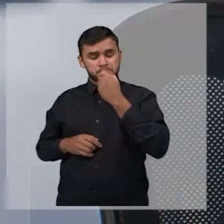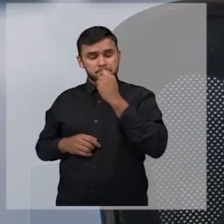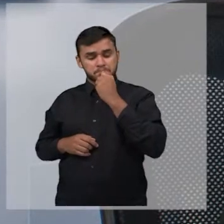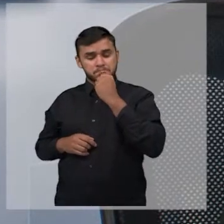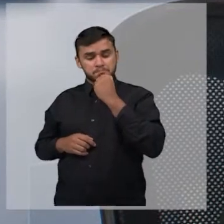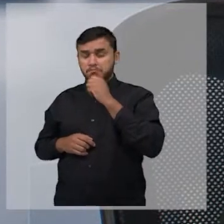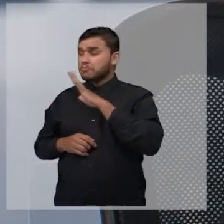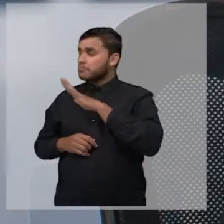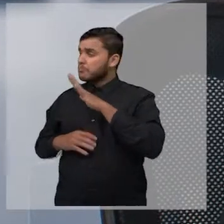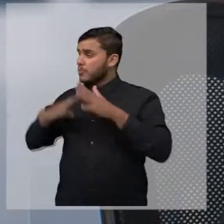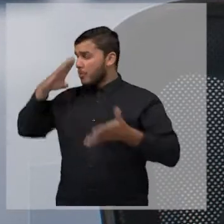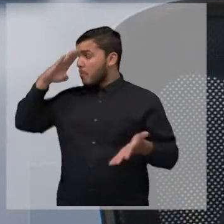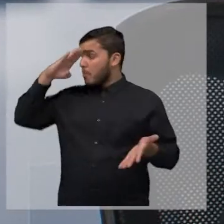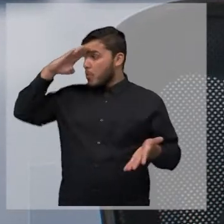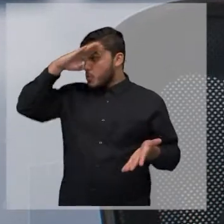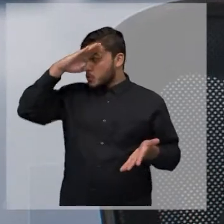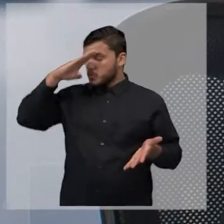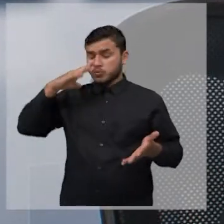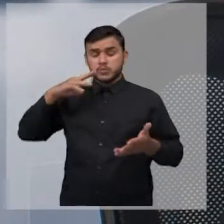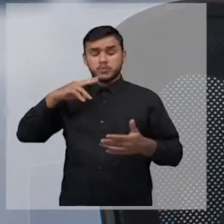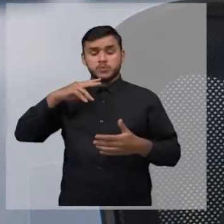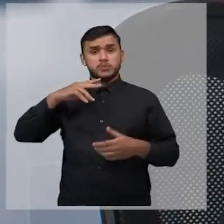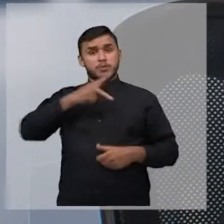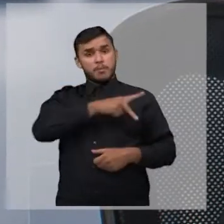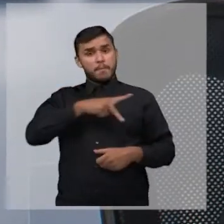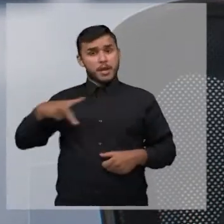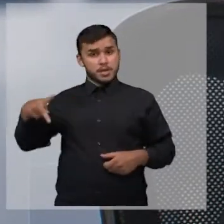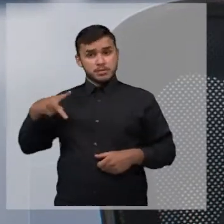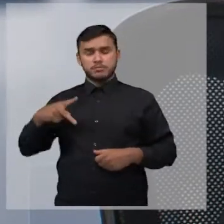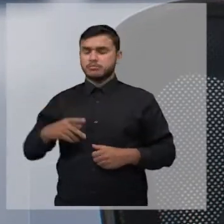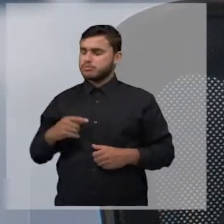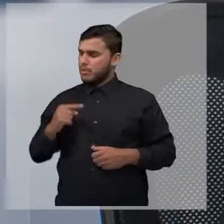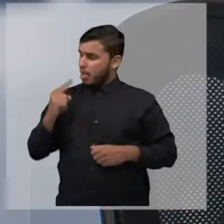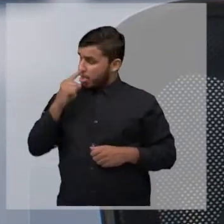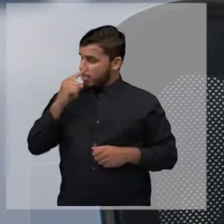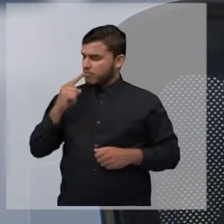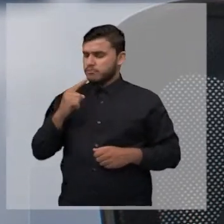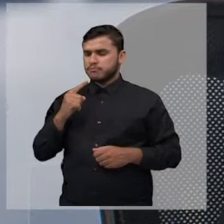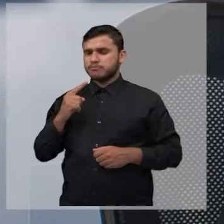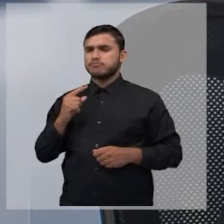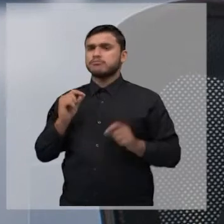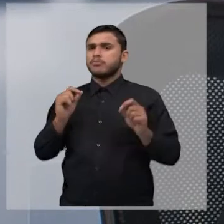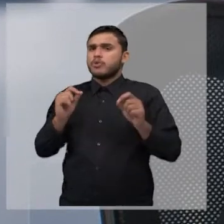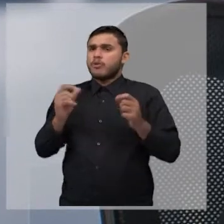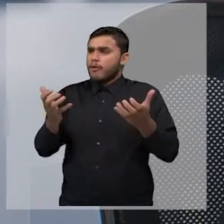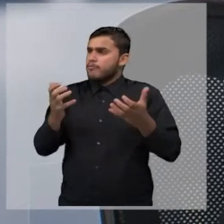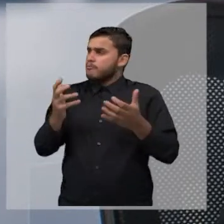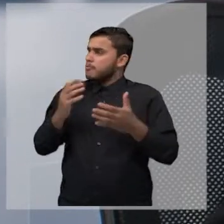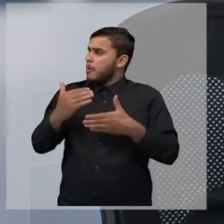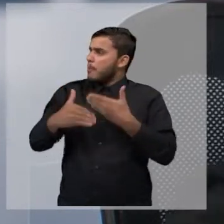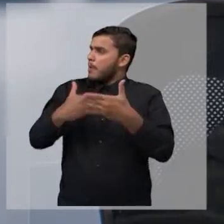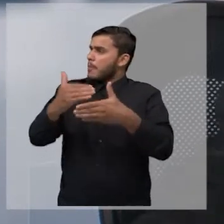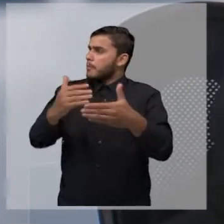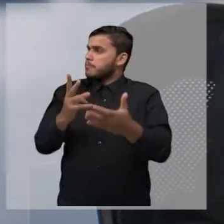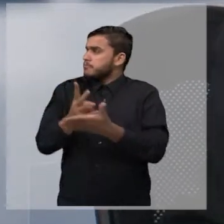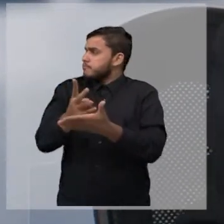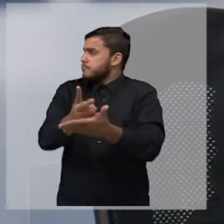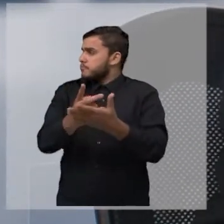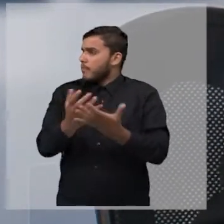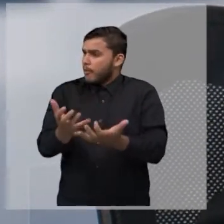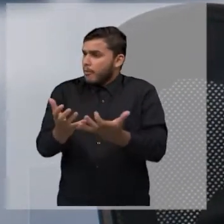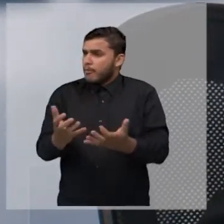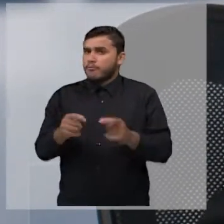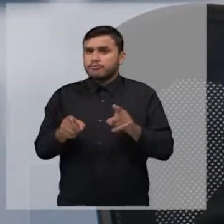o processo do Jair Messias Bolsonaro intervencionista a favor de um Estado forte, agora está presente, né,